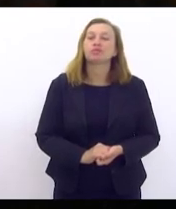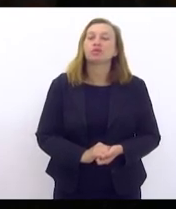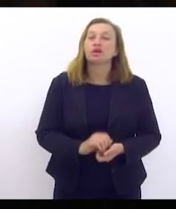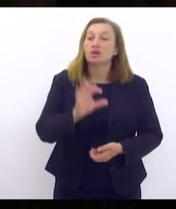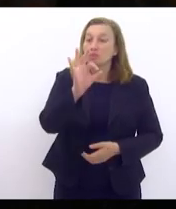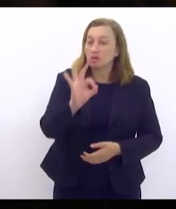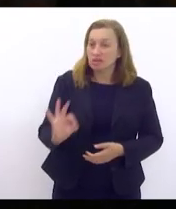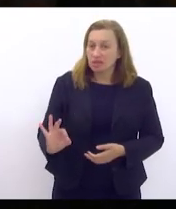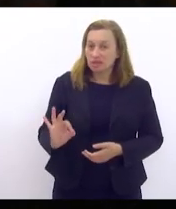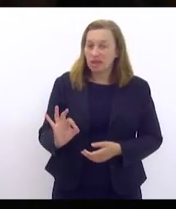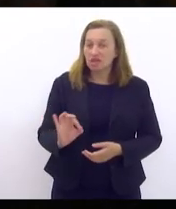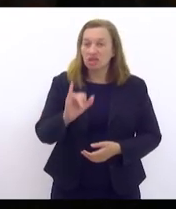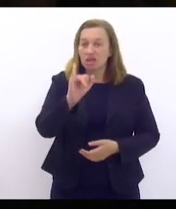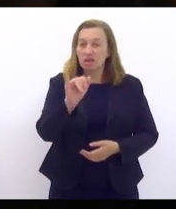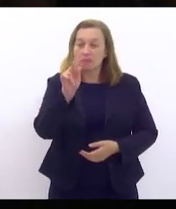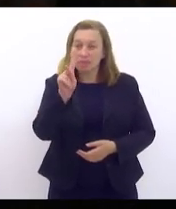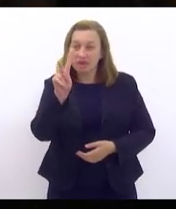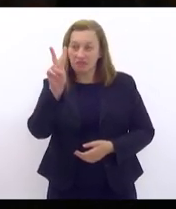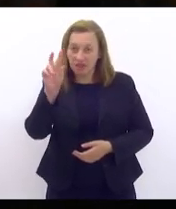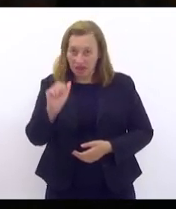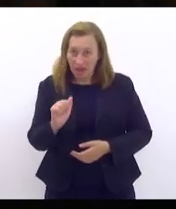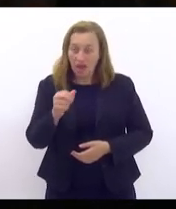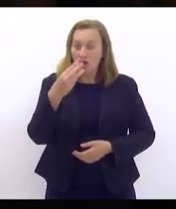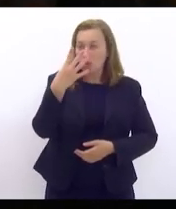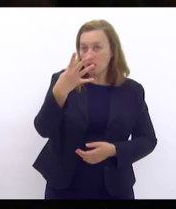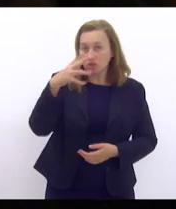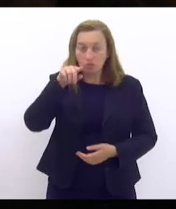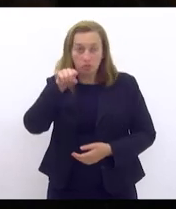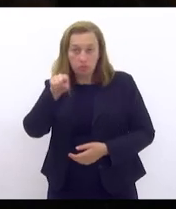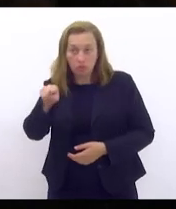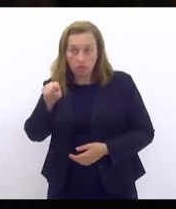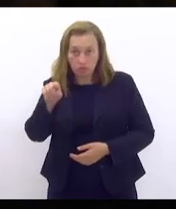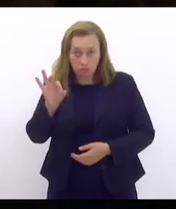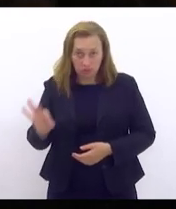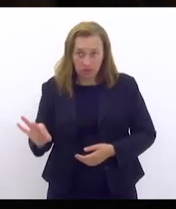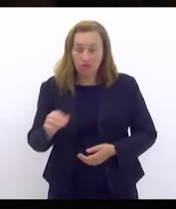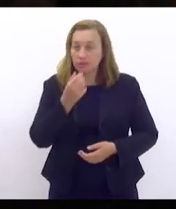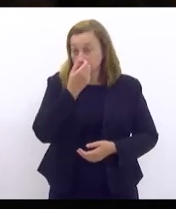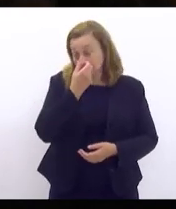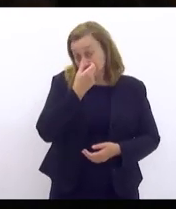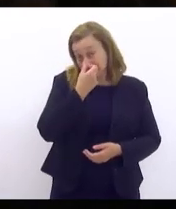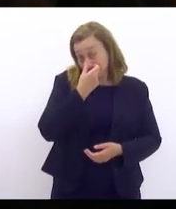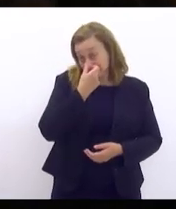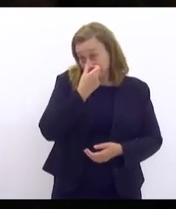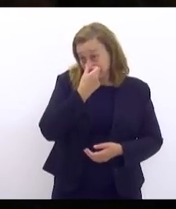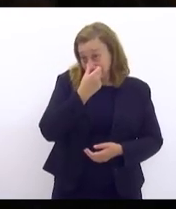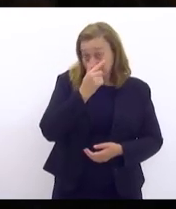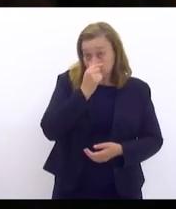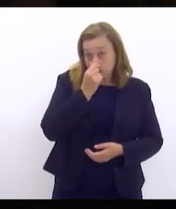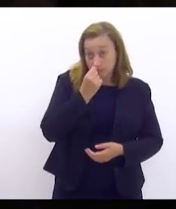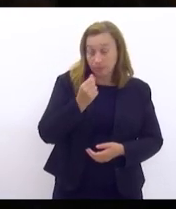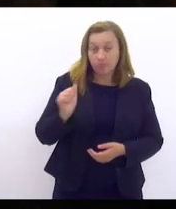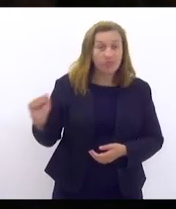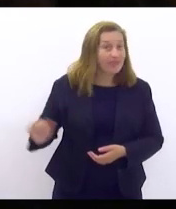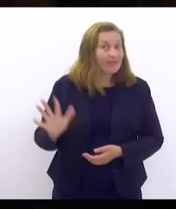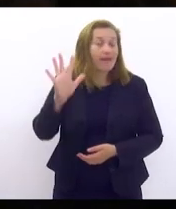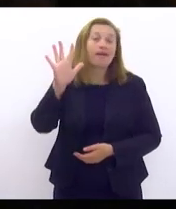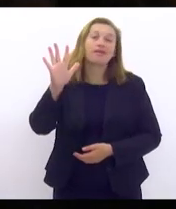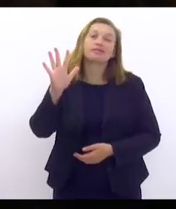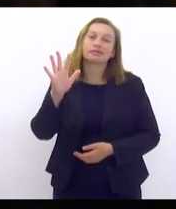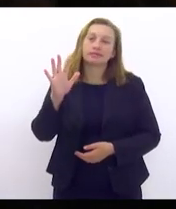de IPVA de quatro pontos percentuais é uma das mais caras